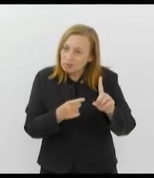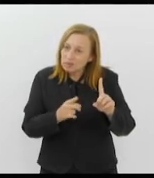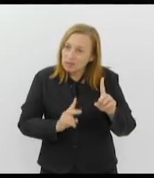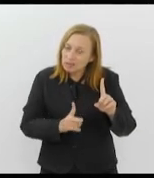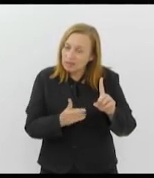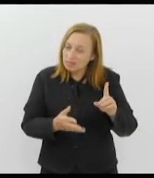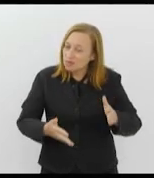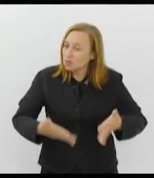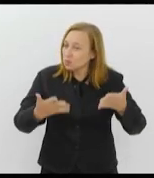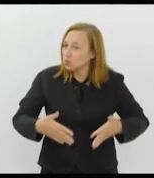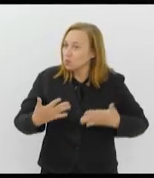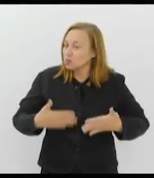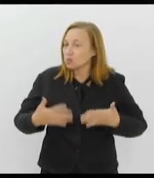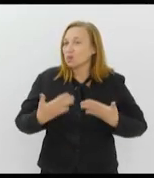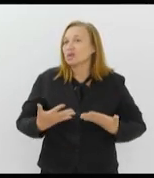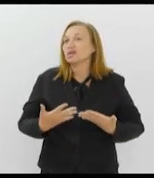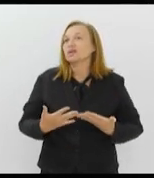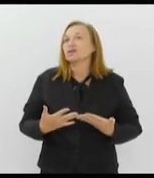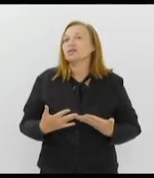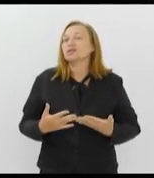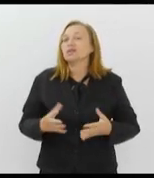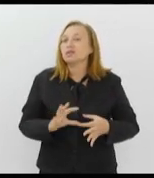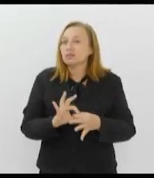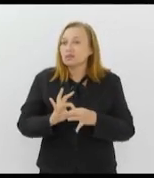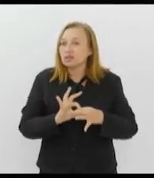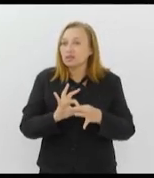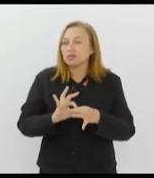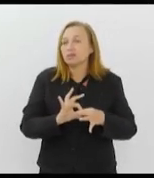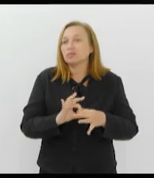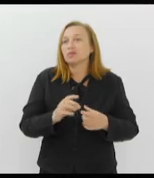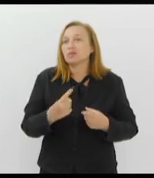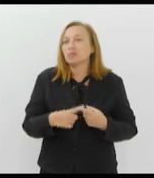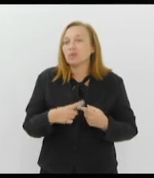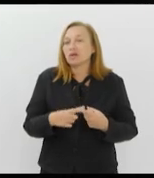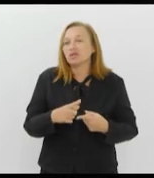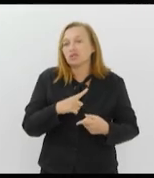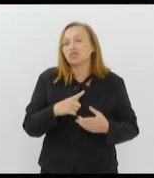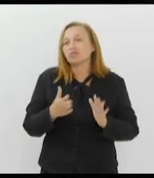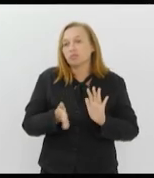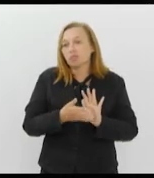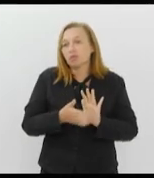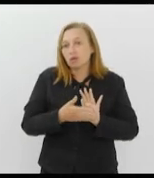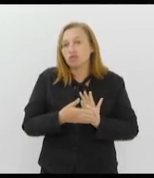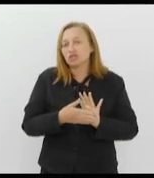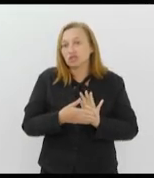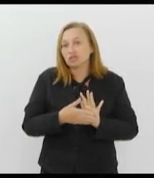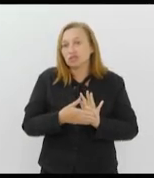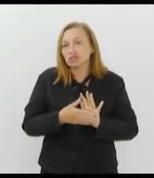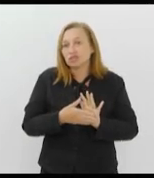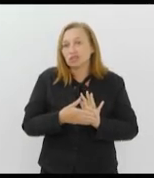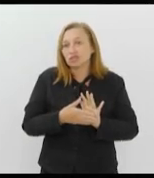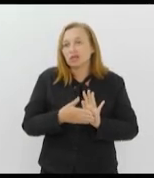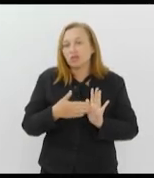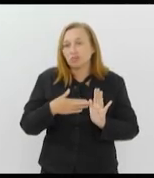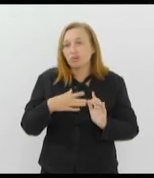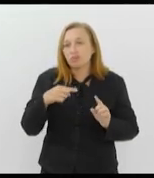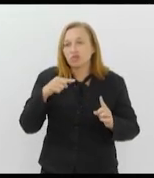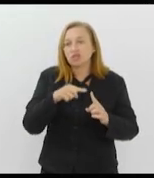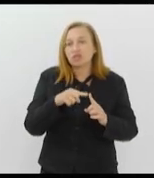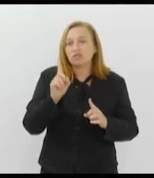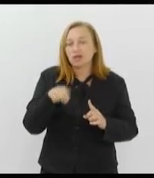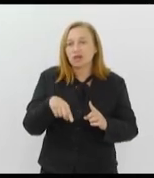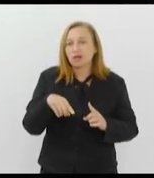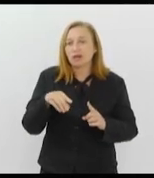cima e mantinha a gente unido, porque a gente tinha um propósito. O propósito era, no meu caso, a